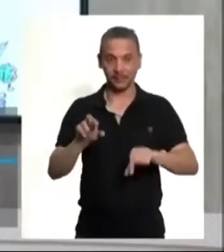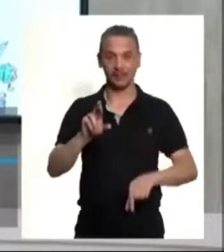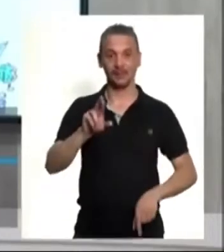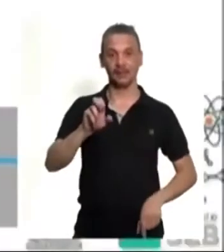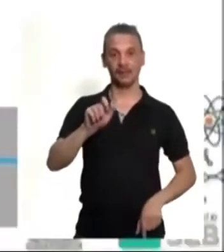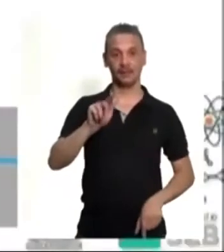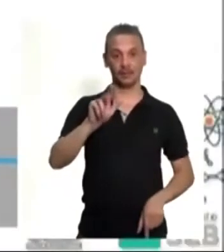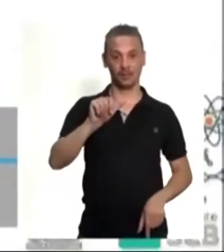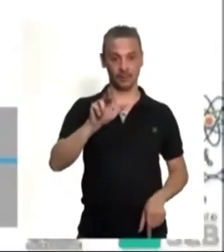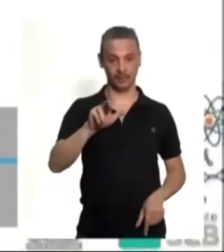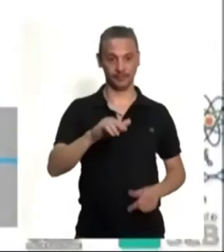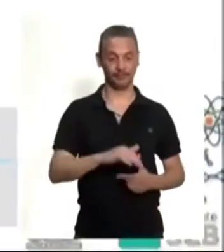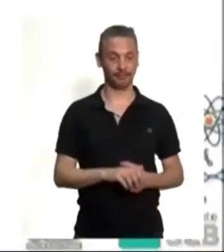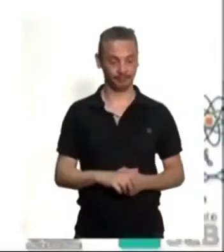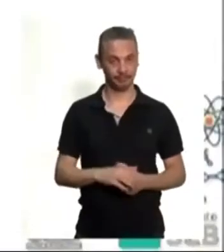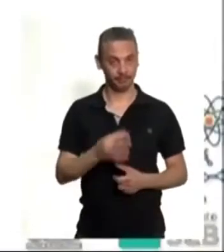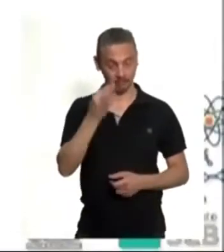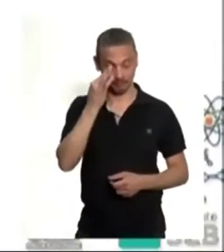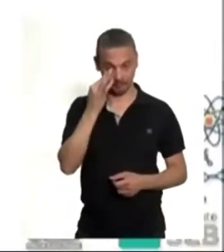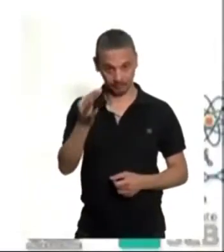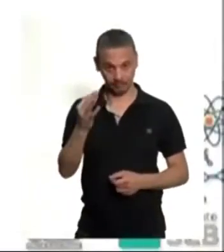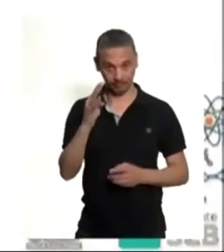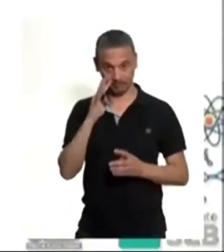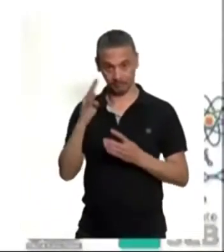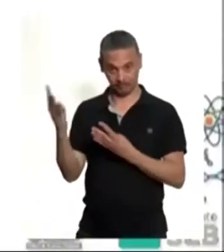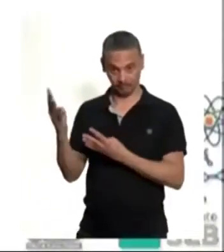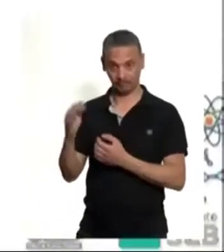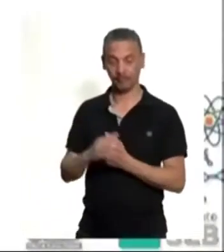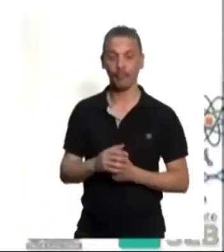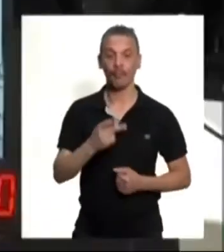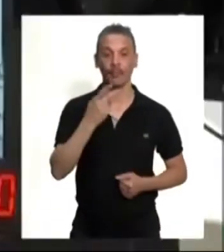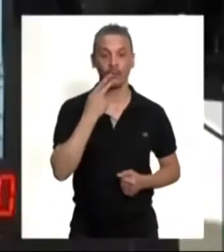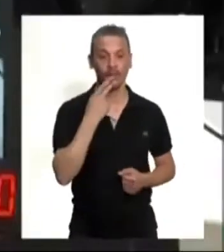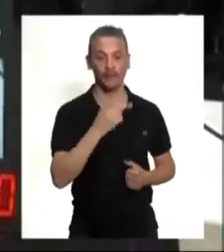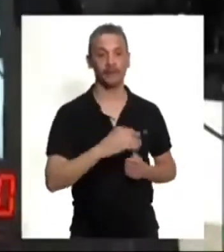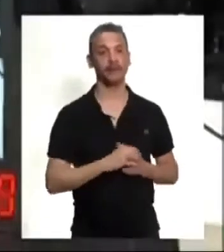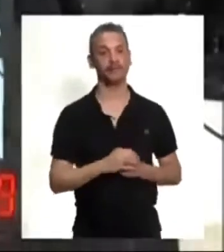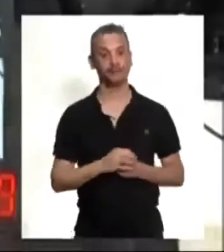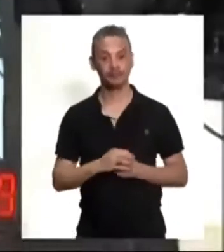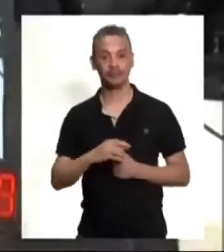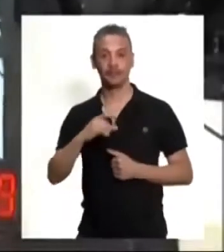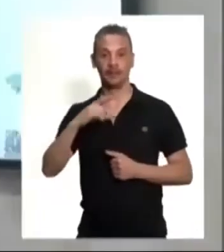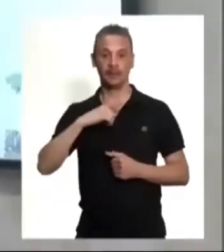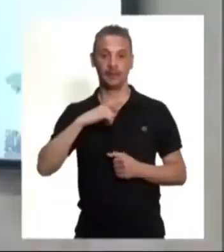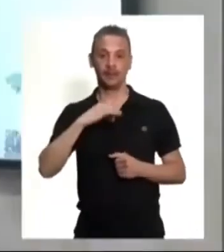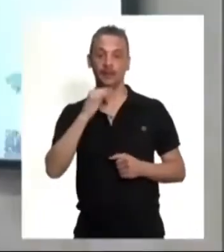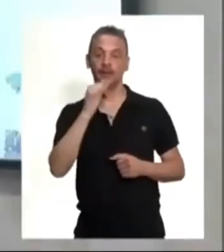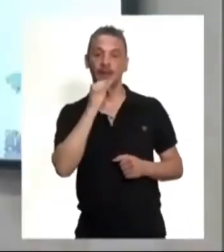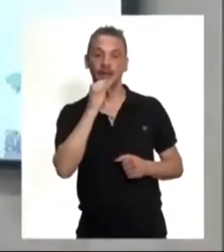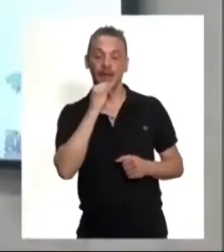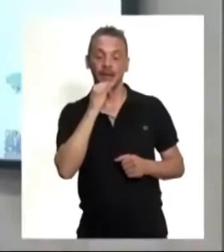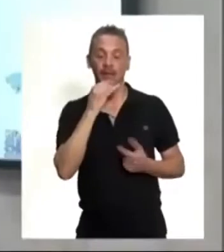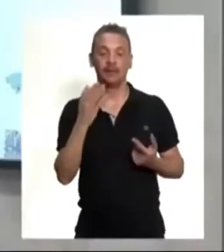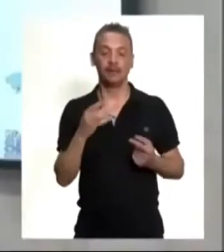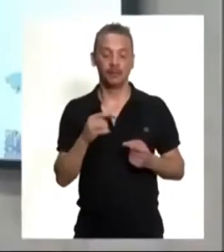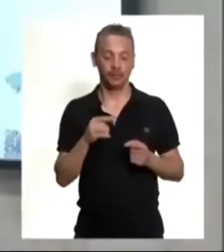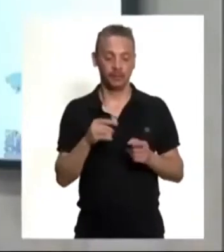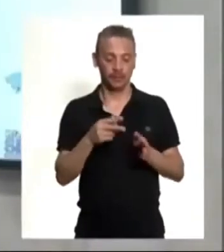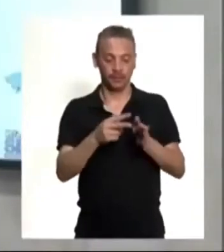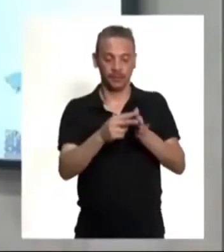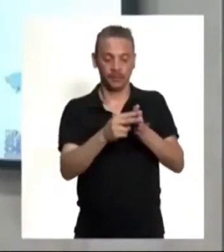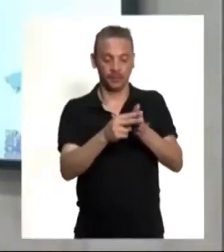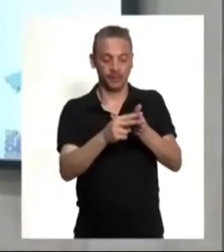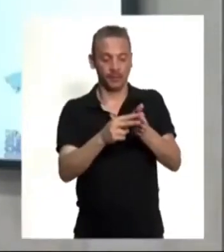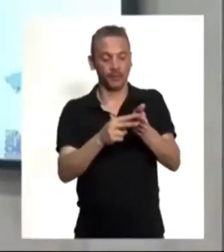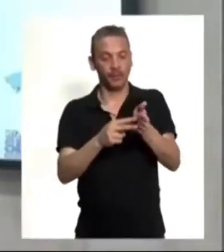dá um pouquinho de atenção aqui, ó. Vamos supor que o Fredão dissesse assim, ó, eu tenho um prisma triangular. Eu tenho um